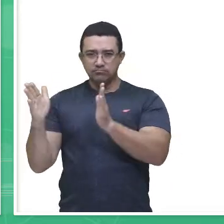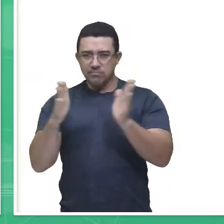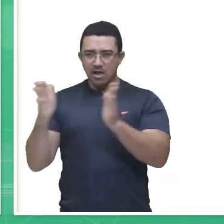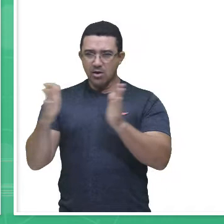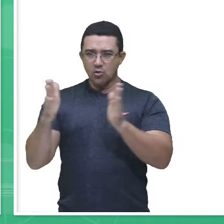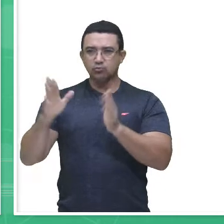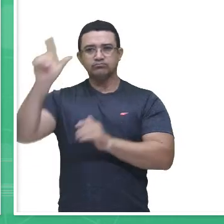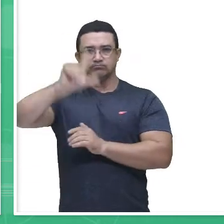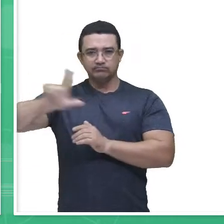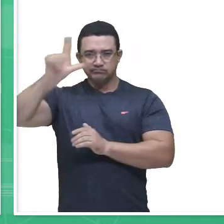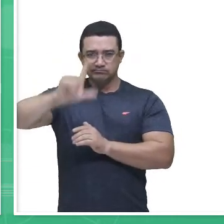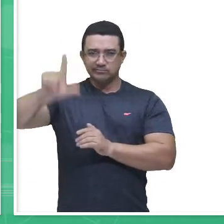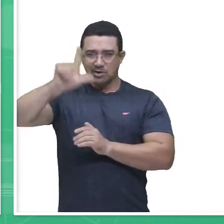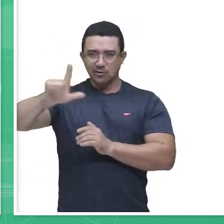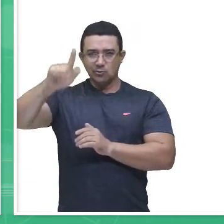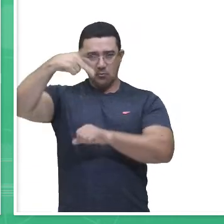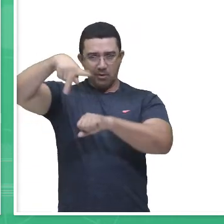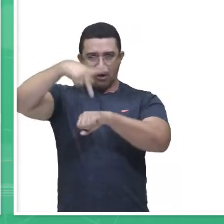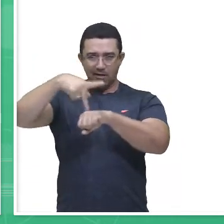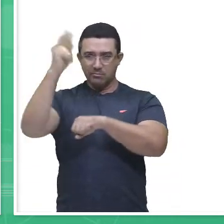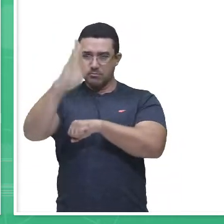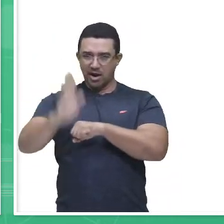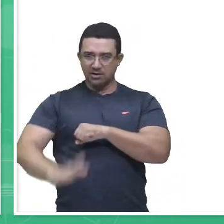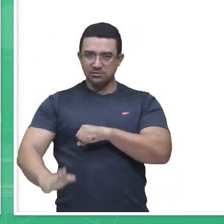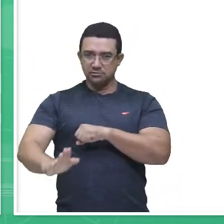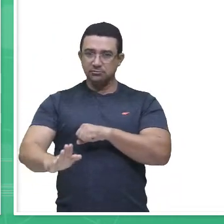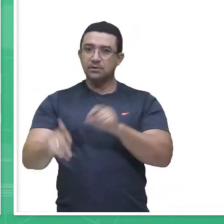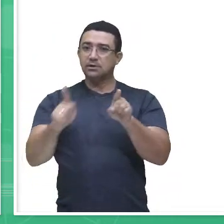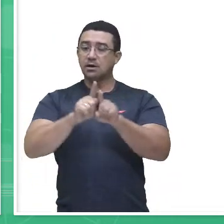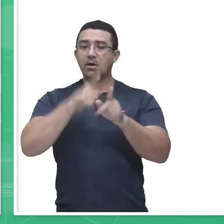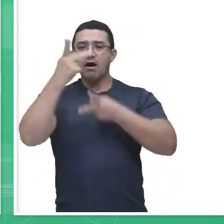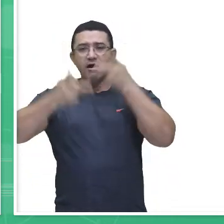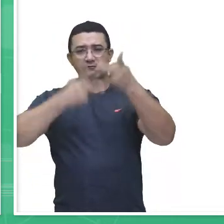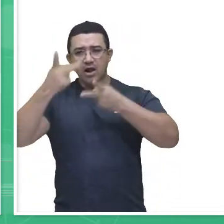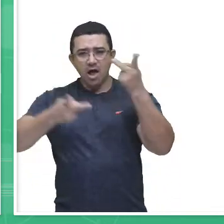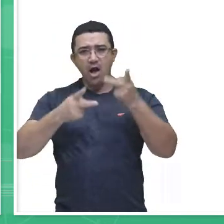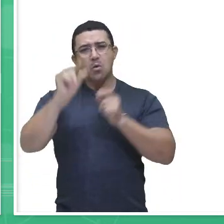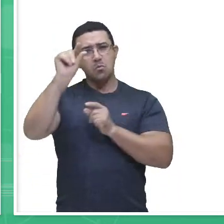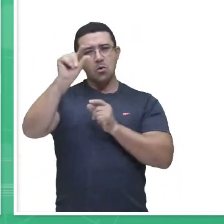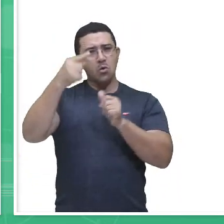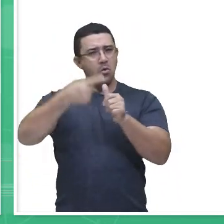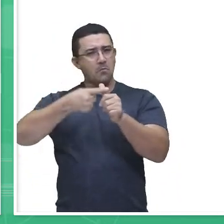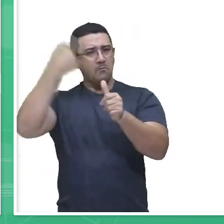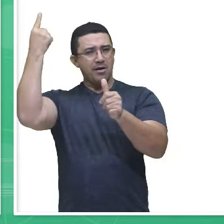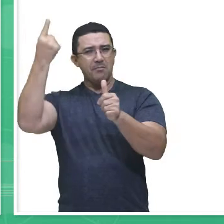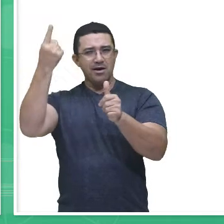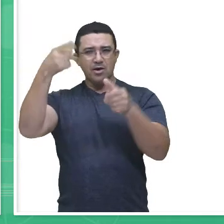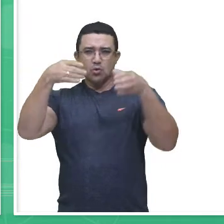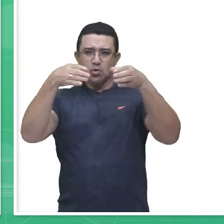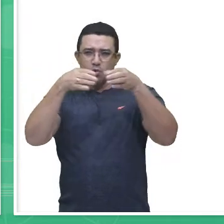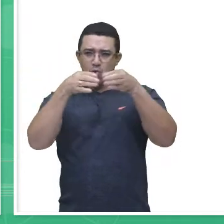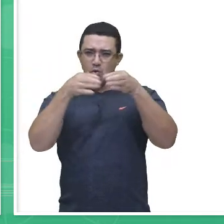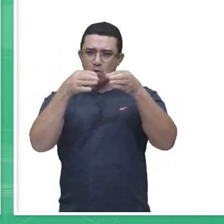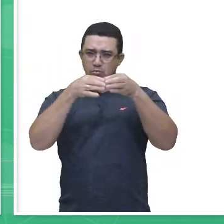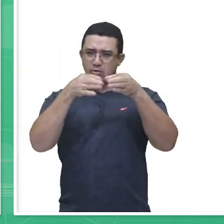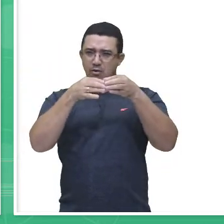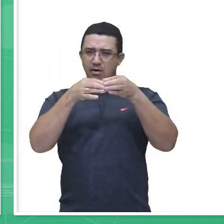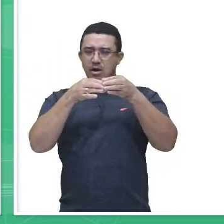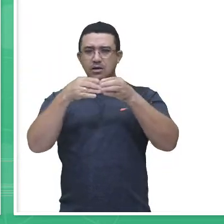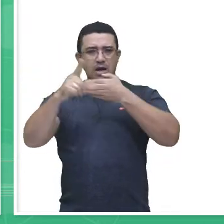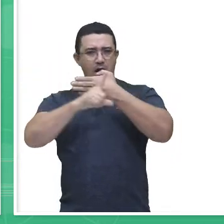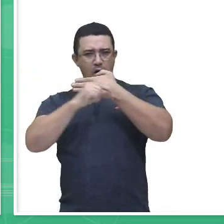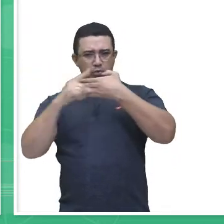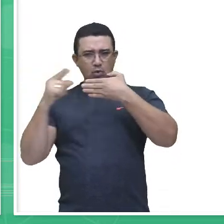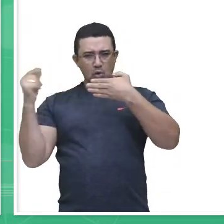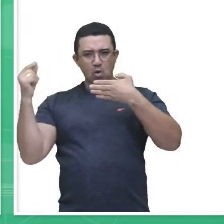literário aqui no nosso país. E também vamos falar um pouquinho sobre a primeira geração romântica, com um